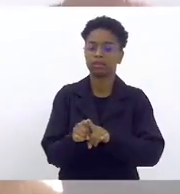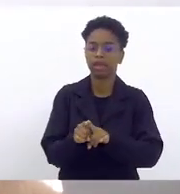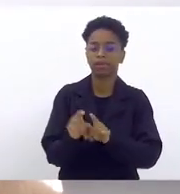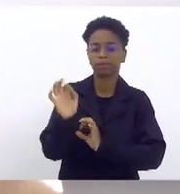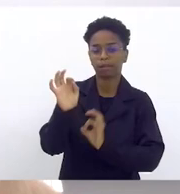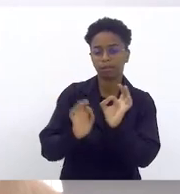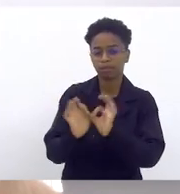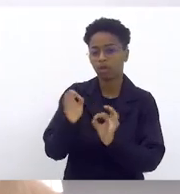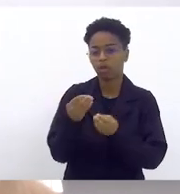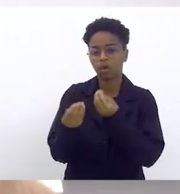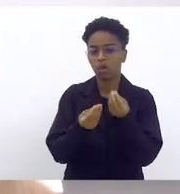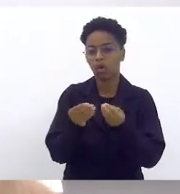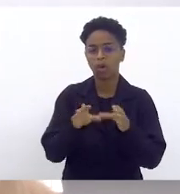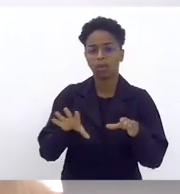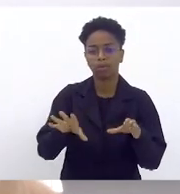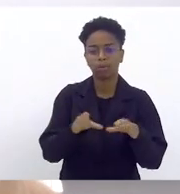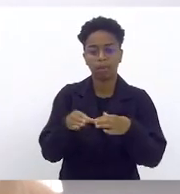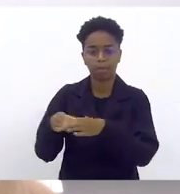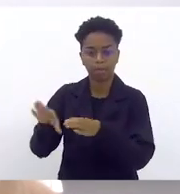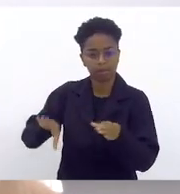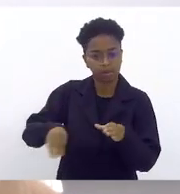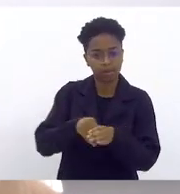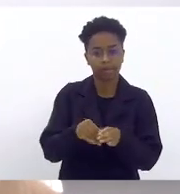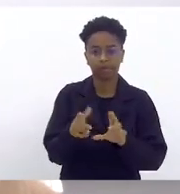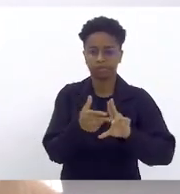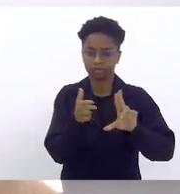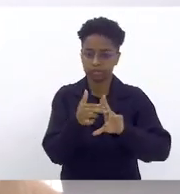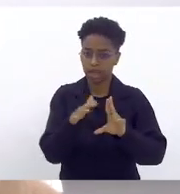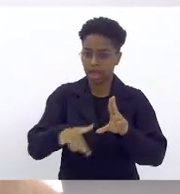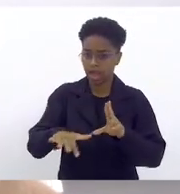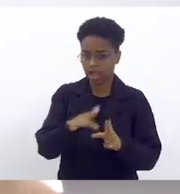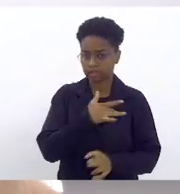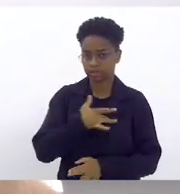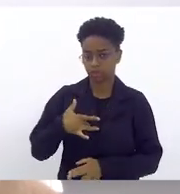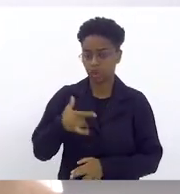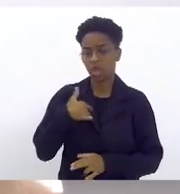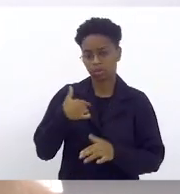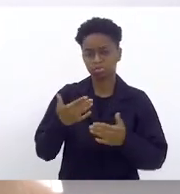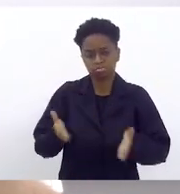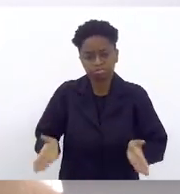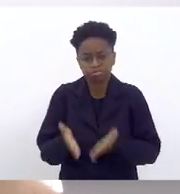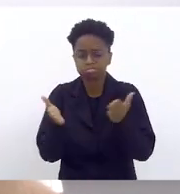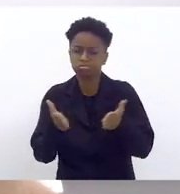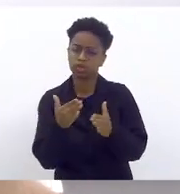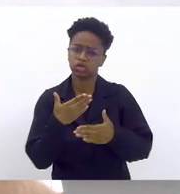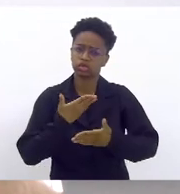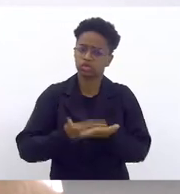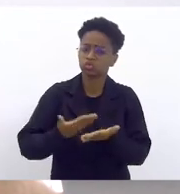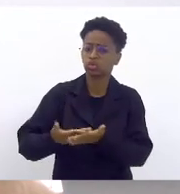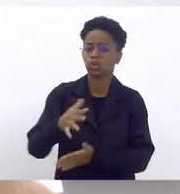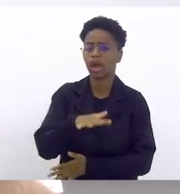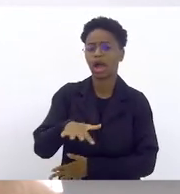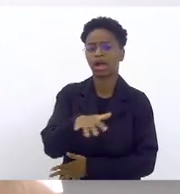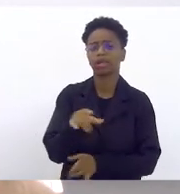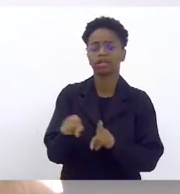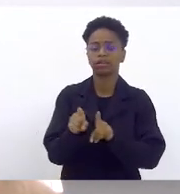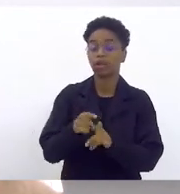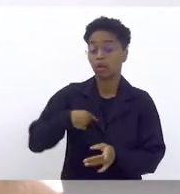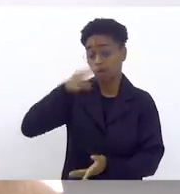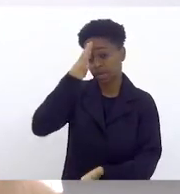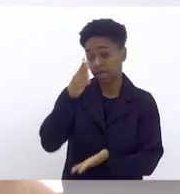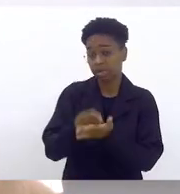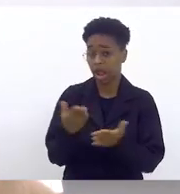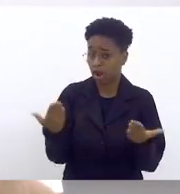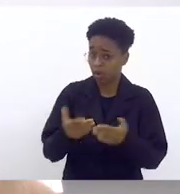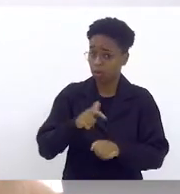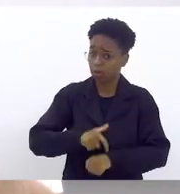desse complexo industrial da Saúde eu sou muito entusiasmada em relação ao tema eu tenho estudado vivamente e eu acredito que esse é o momento